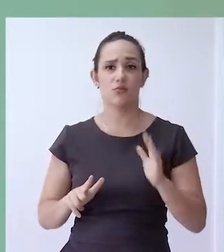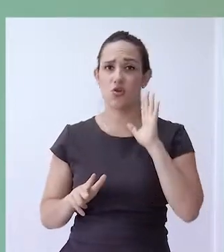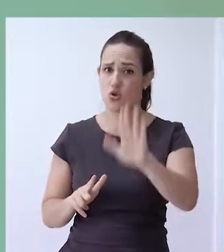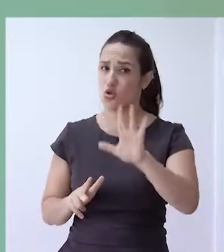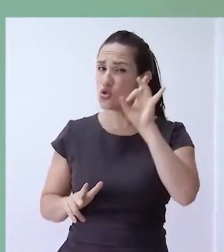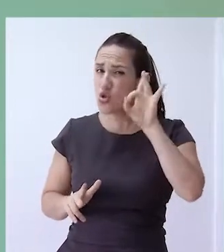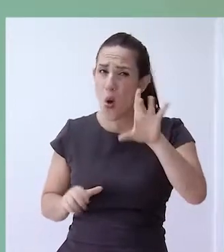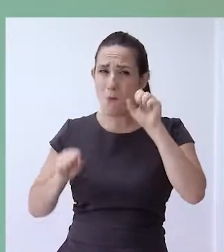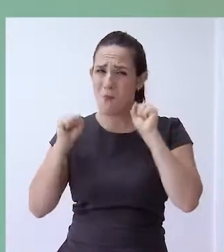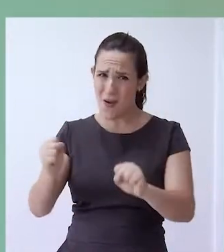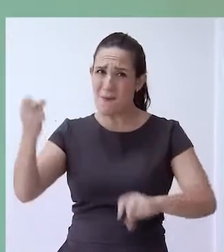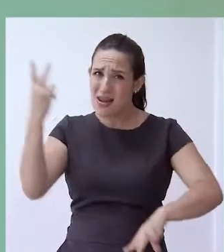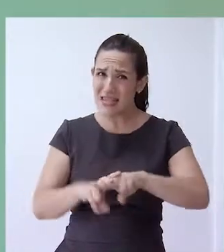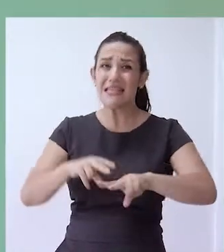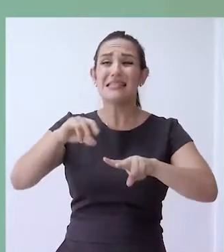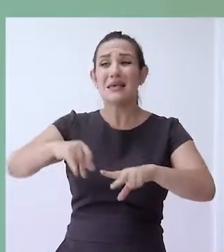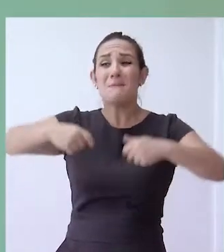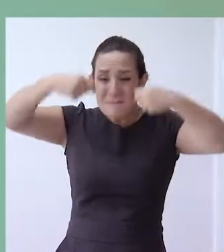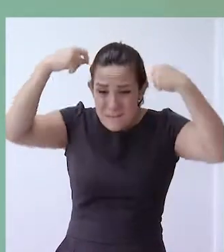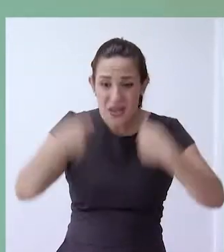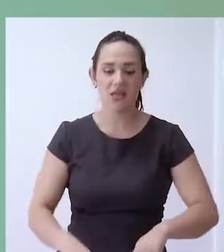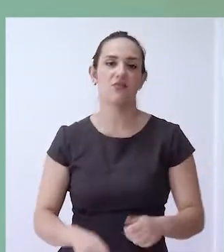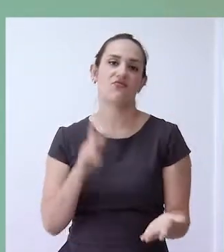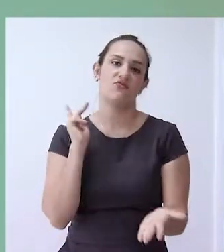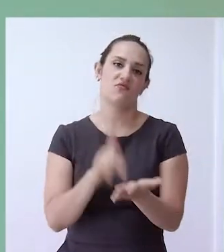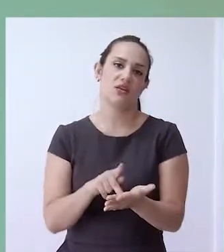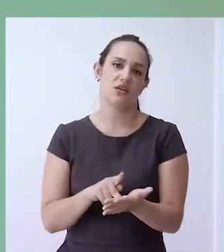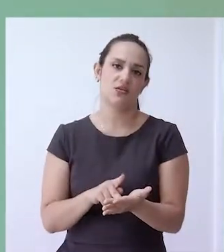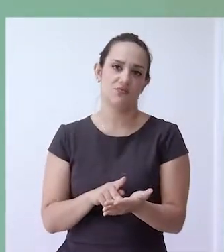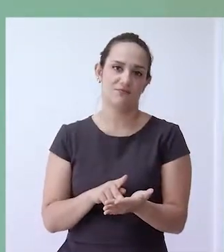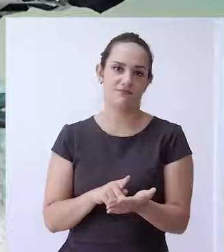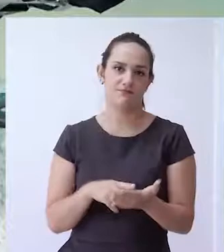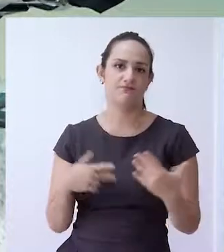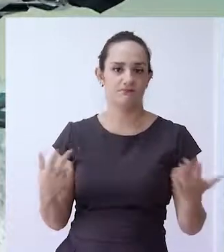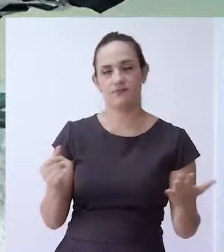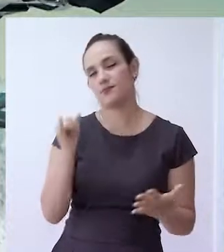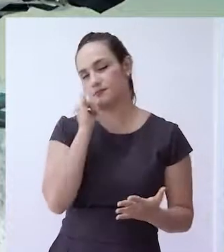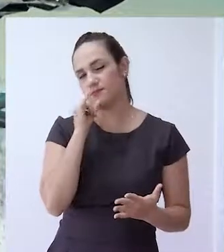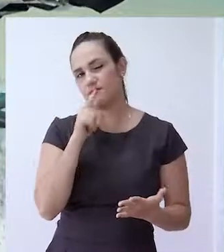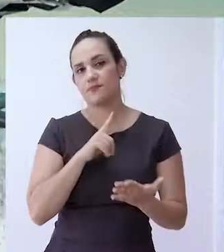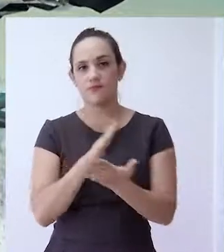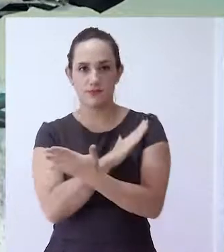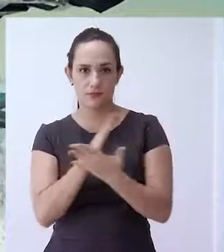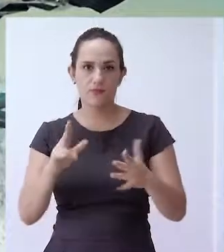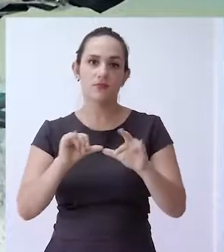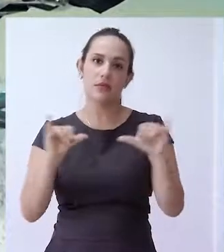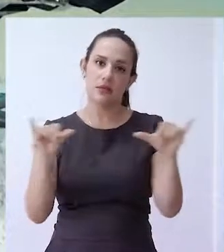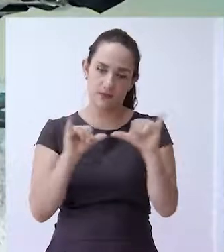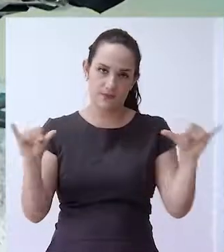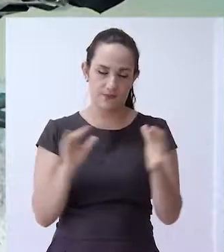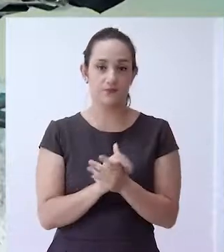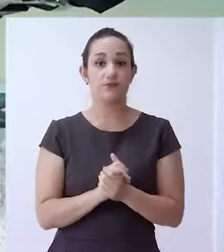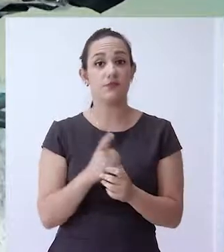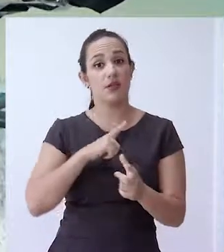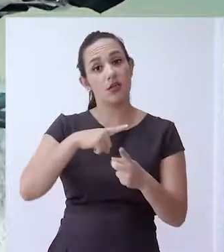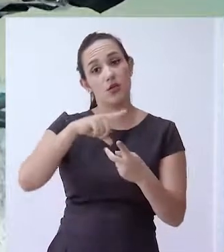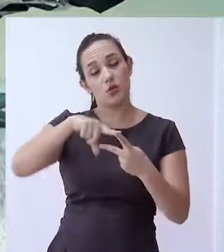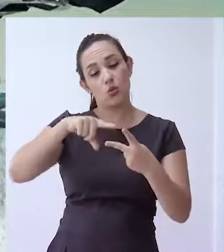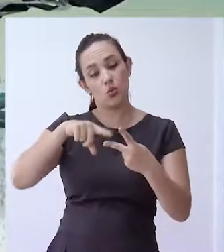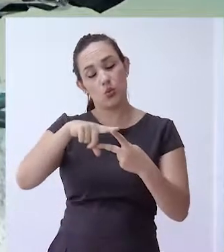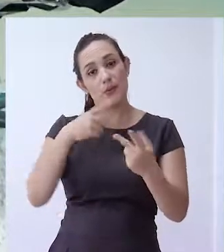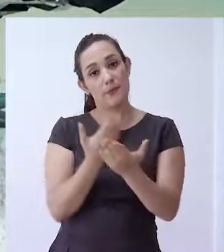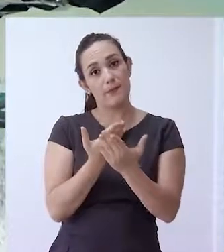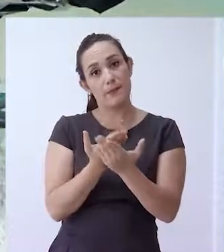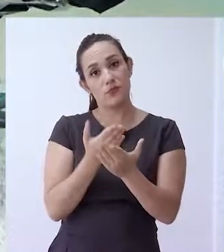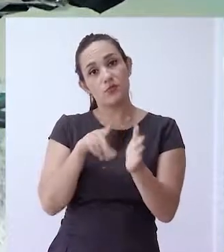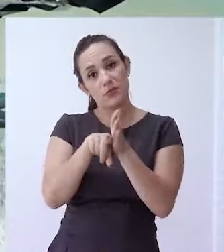prisão efetivamente quem deve ficar preso. Eu vou trazer alguns dados para você de duas